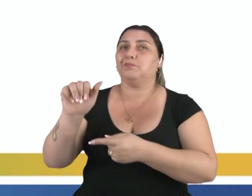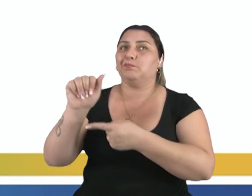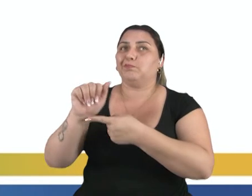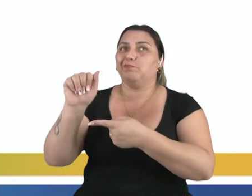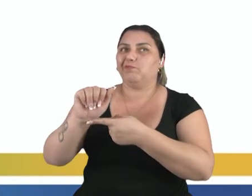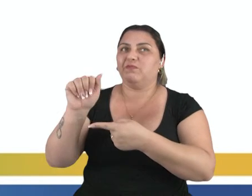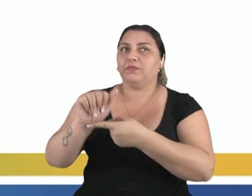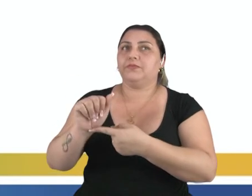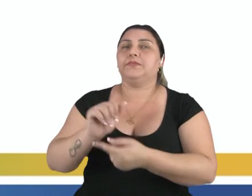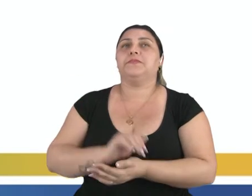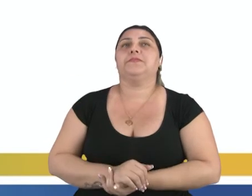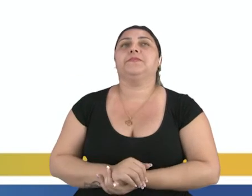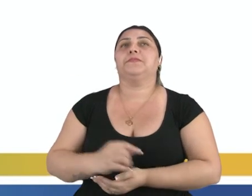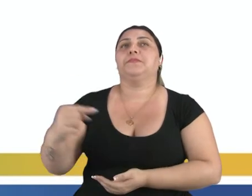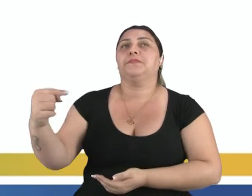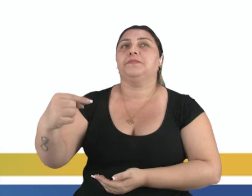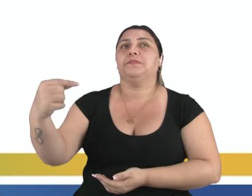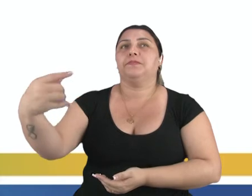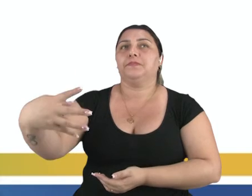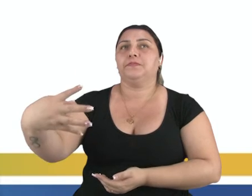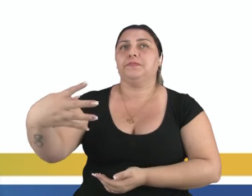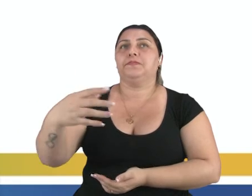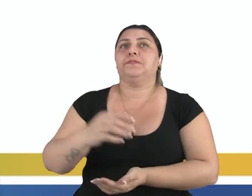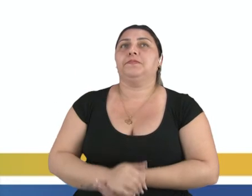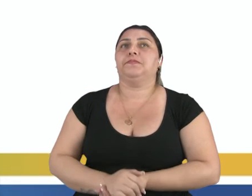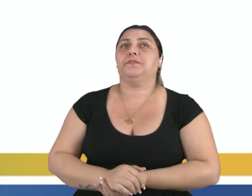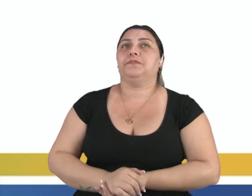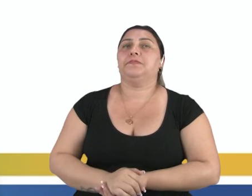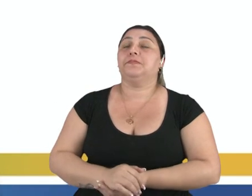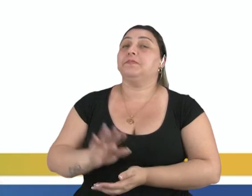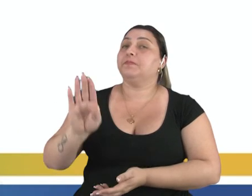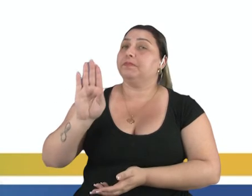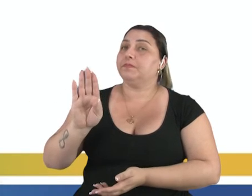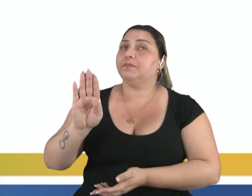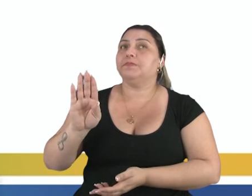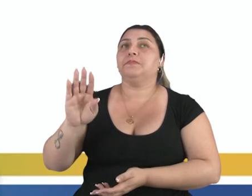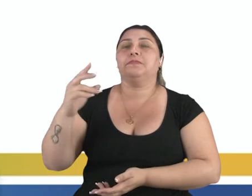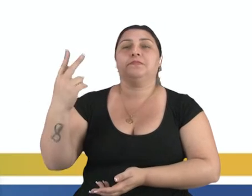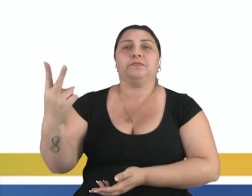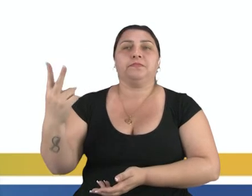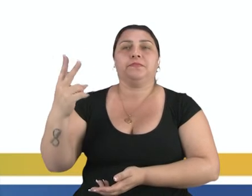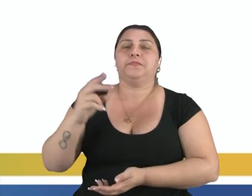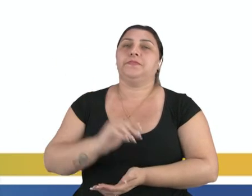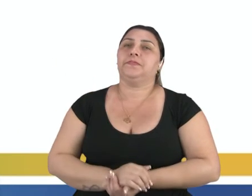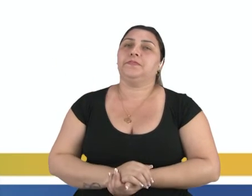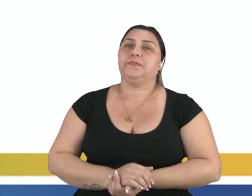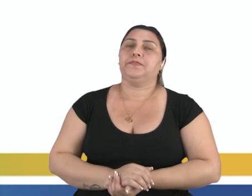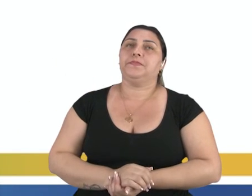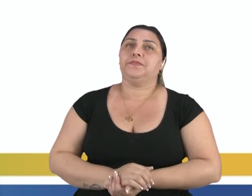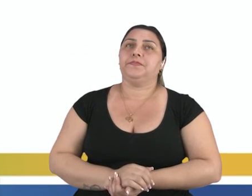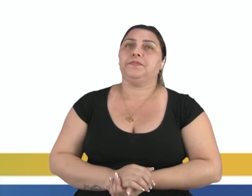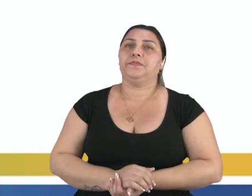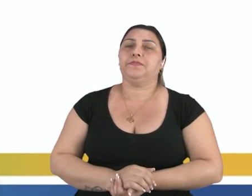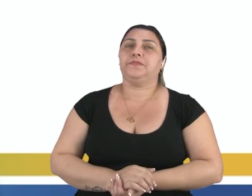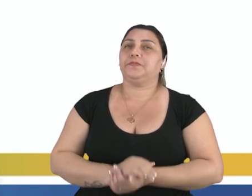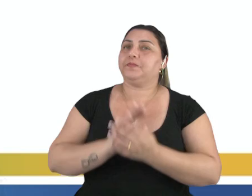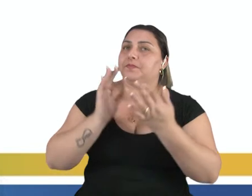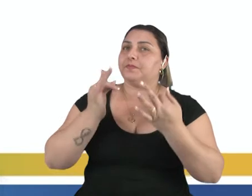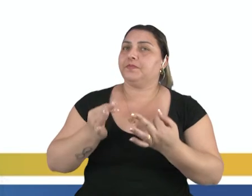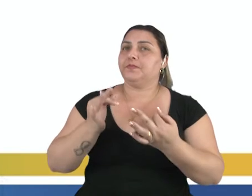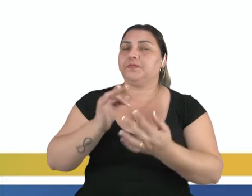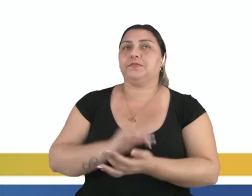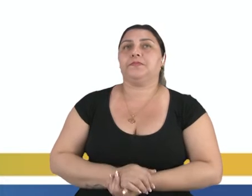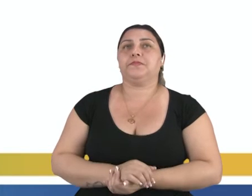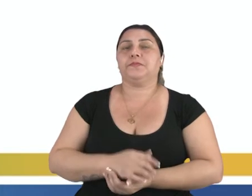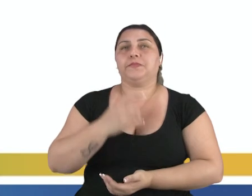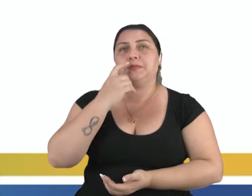e o coeficiente B é 2 positivo, certo? Pessoal, vale ressaltar aqui